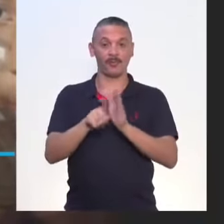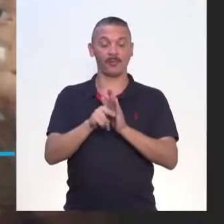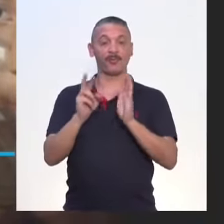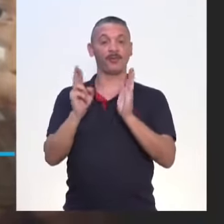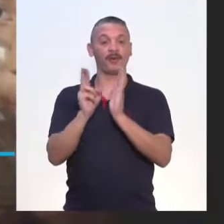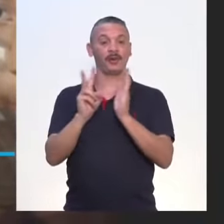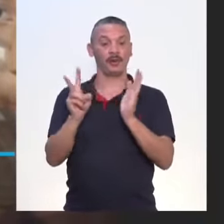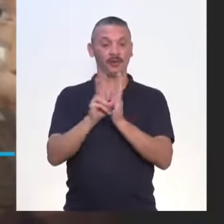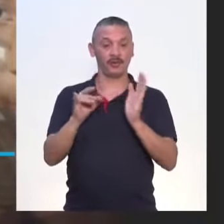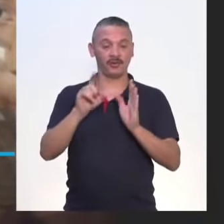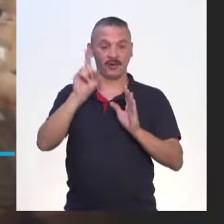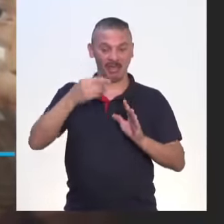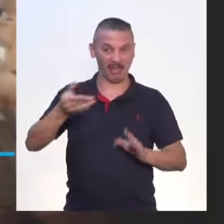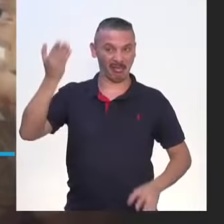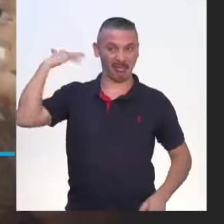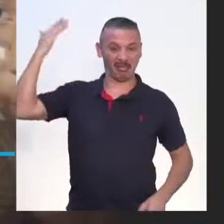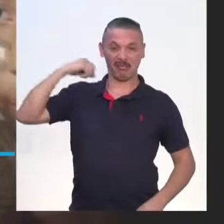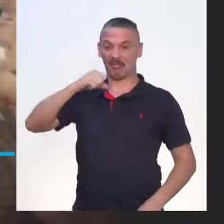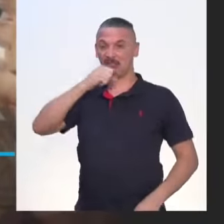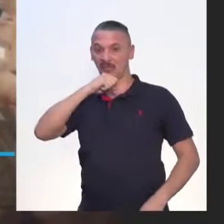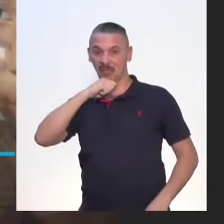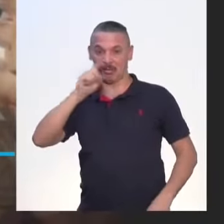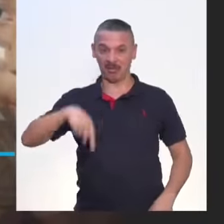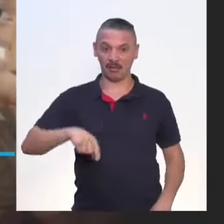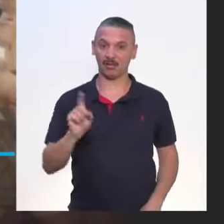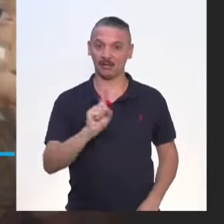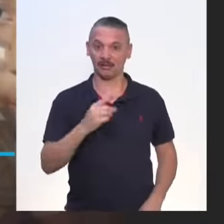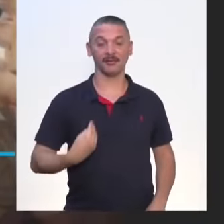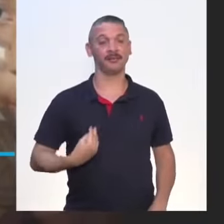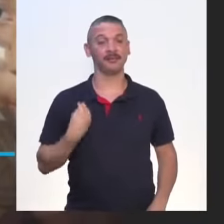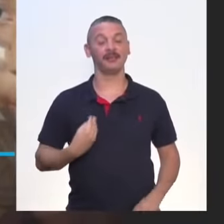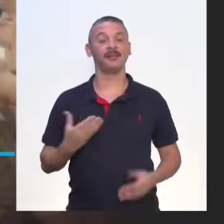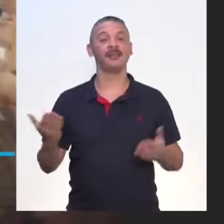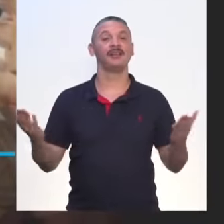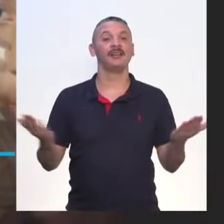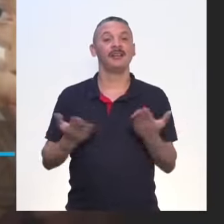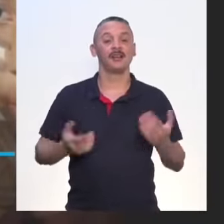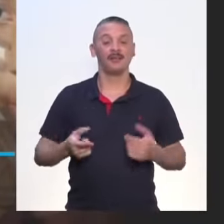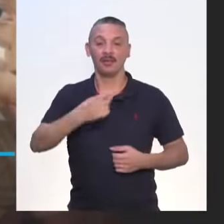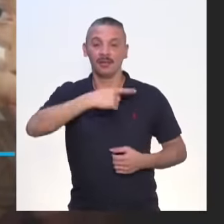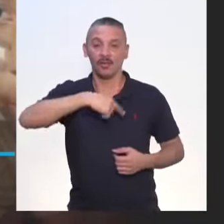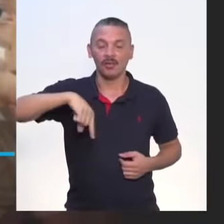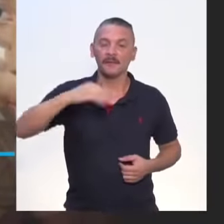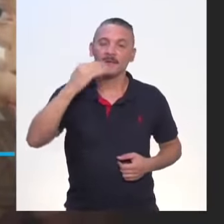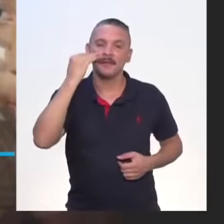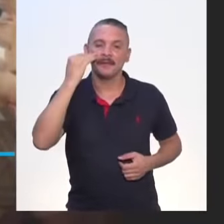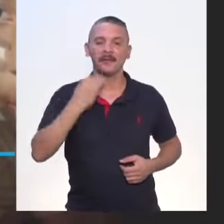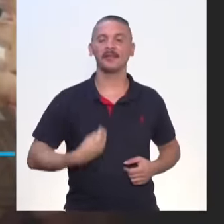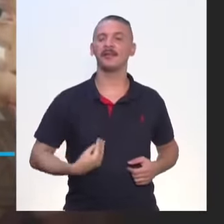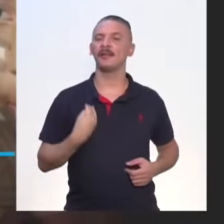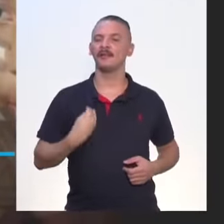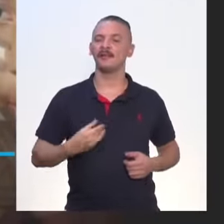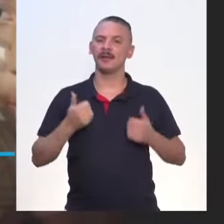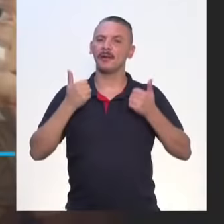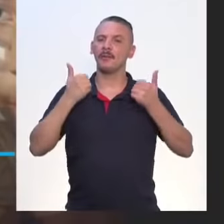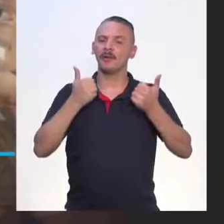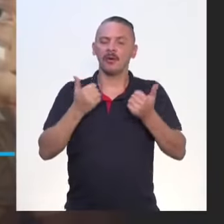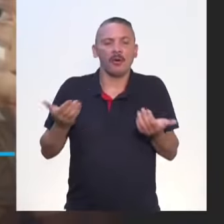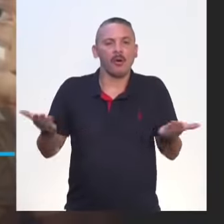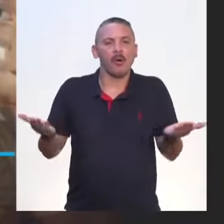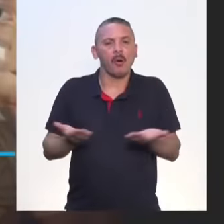do passado. O povo indígena é um povo do presente, né? A gente procura viver bem o dia de